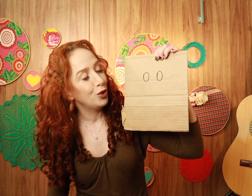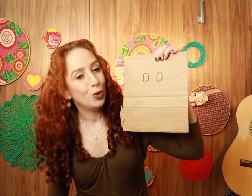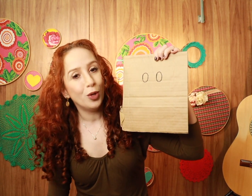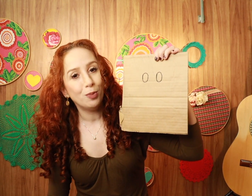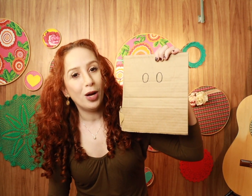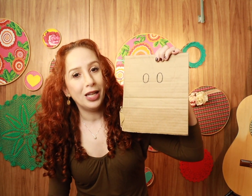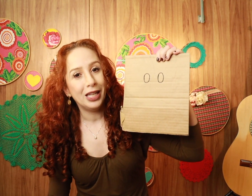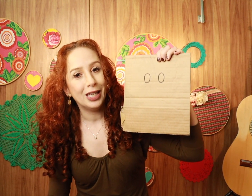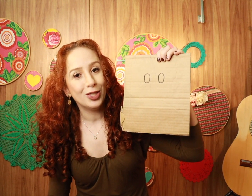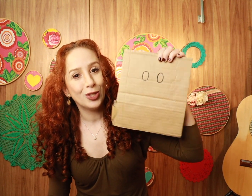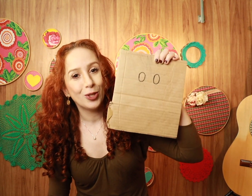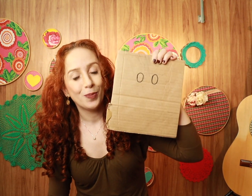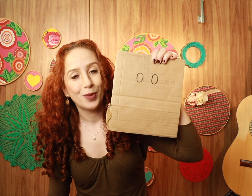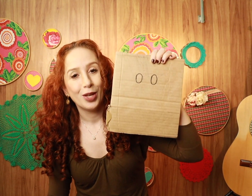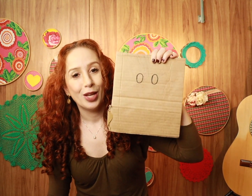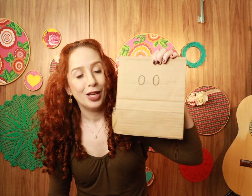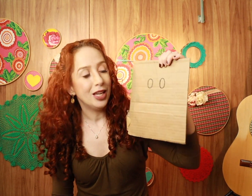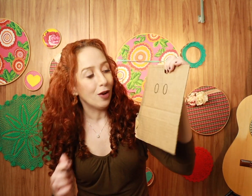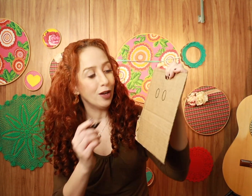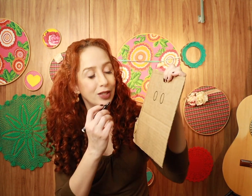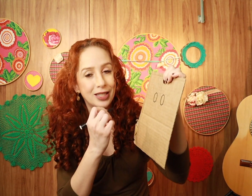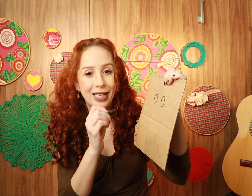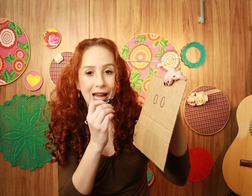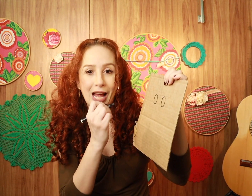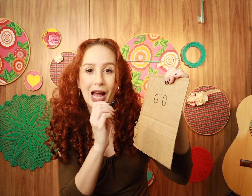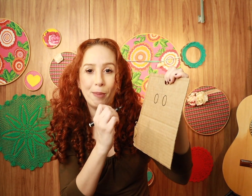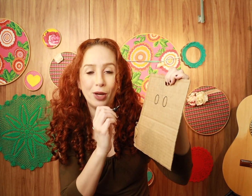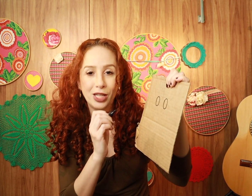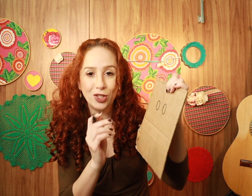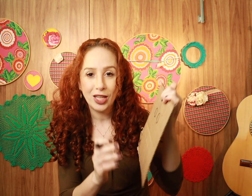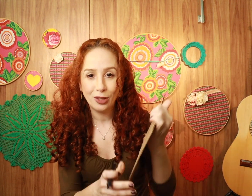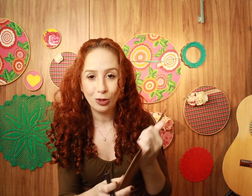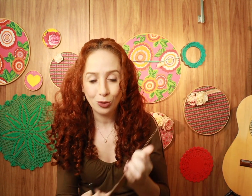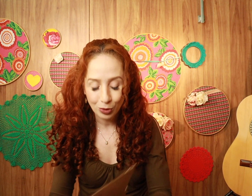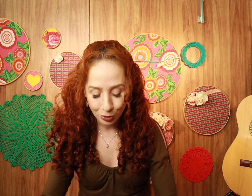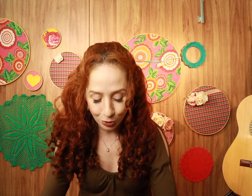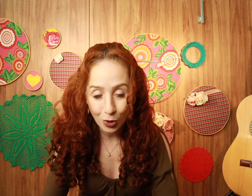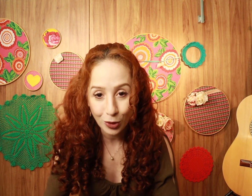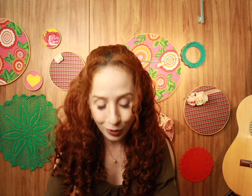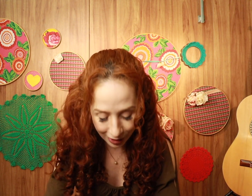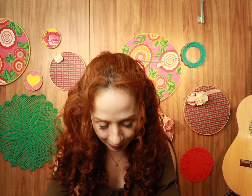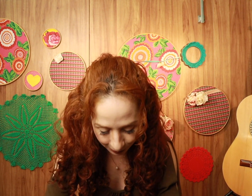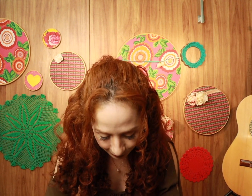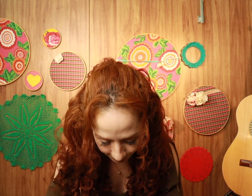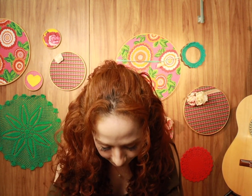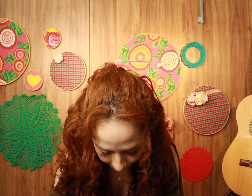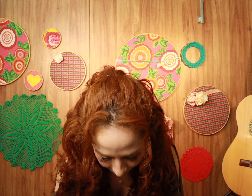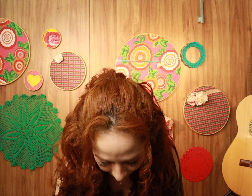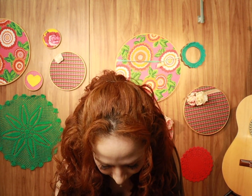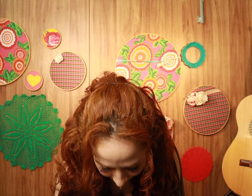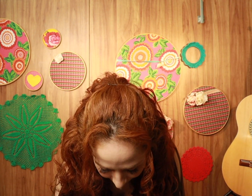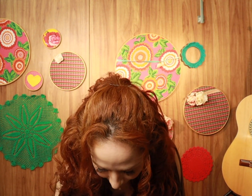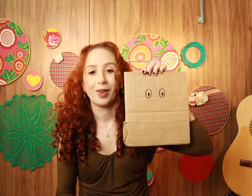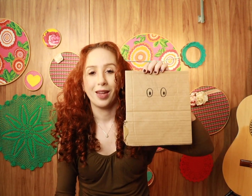Primeiro eu fiz duas bolinhas e agora eu vou desenhar a bolinha de dentro do olho do leão.